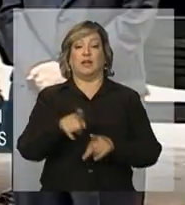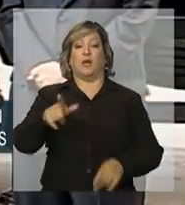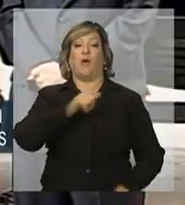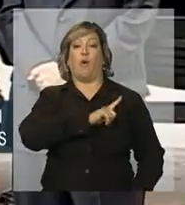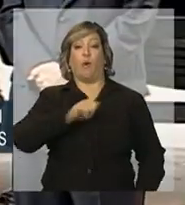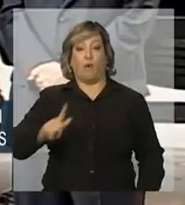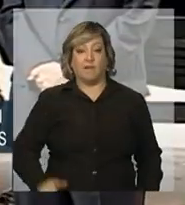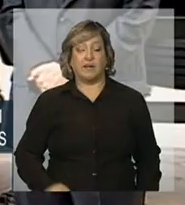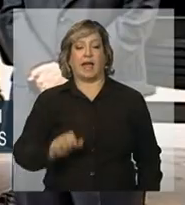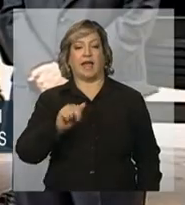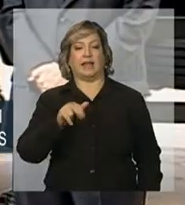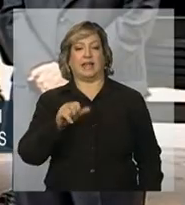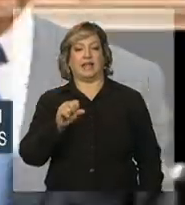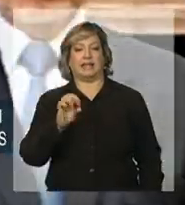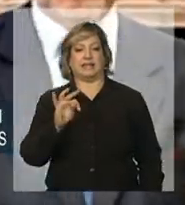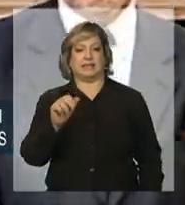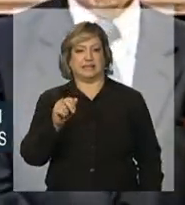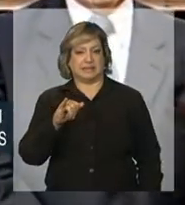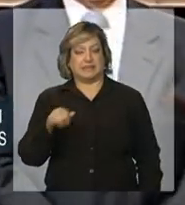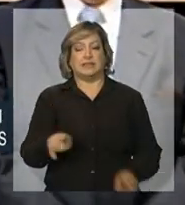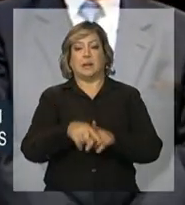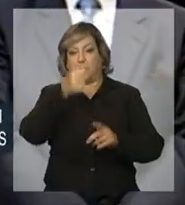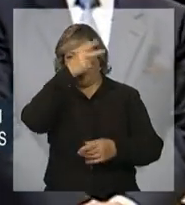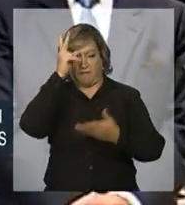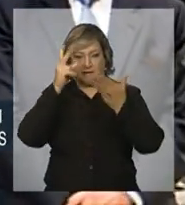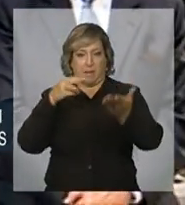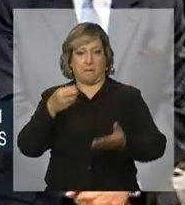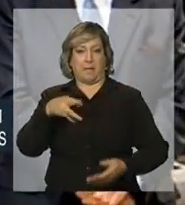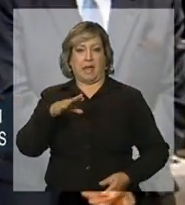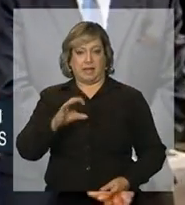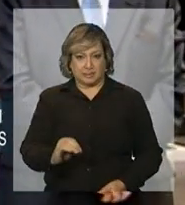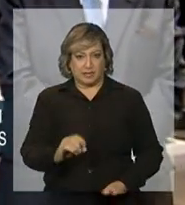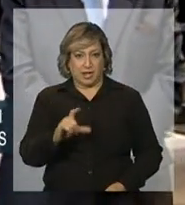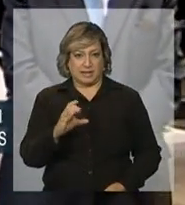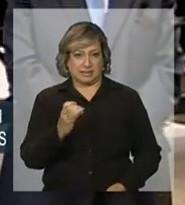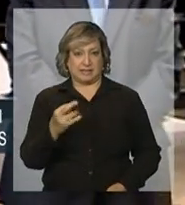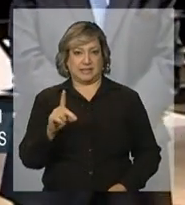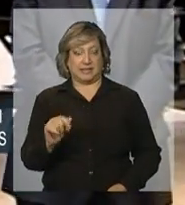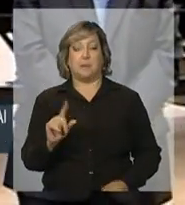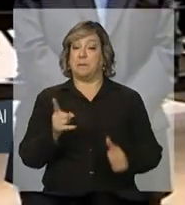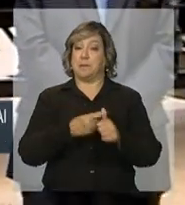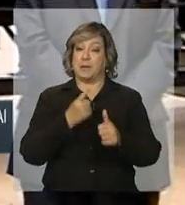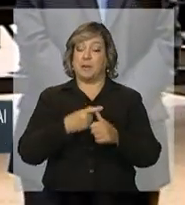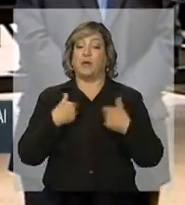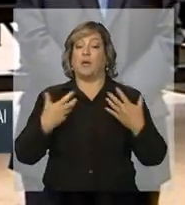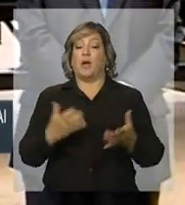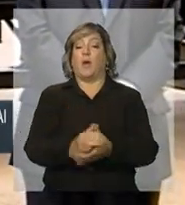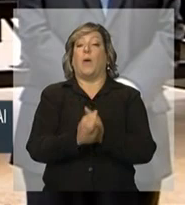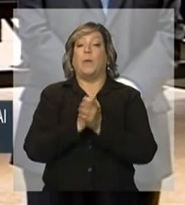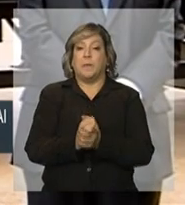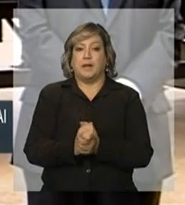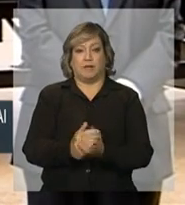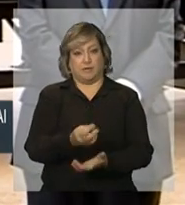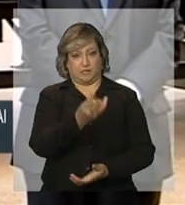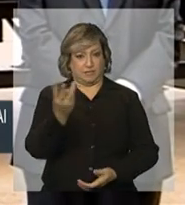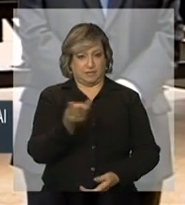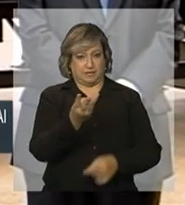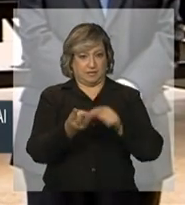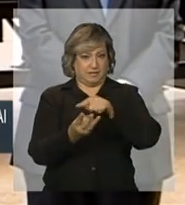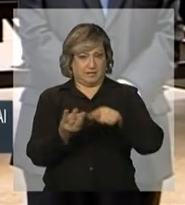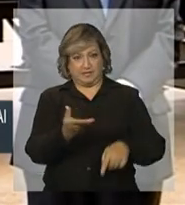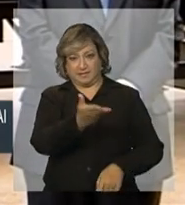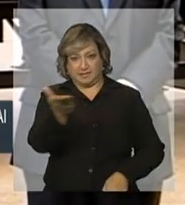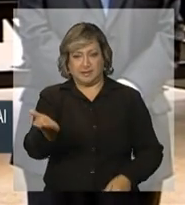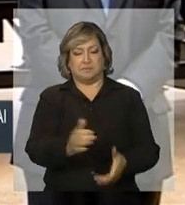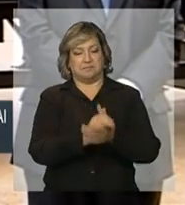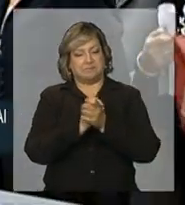governador Anastasia e prefeito Márcio Lacerda. Primeiro, eu queria cumprimentá-los e